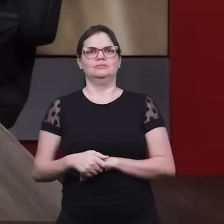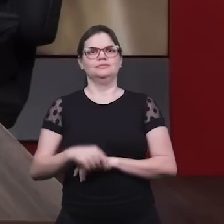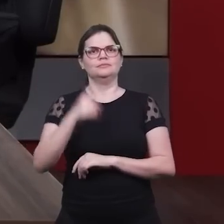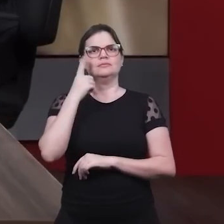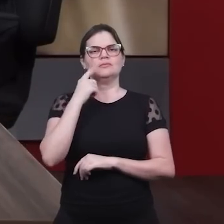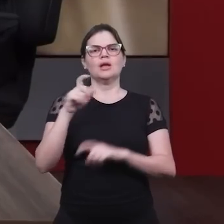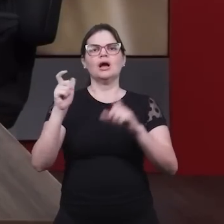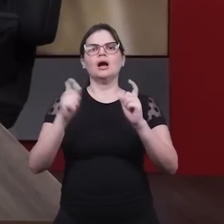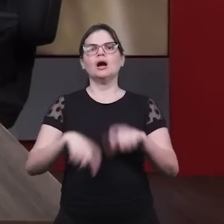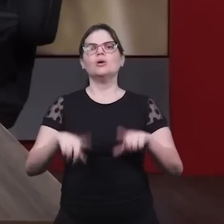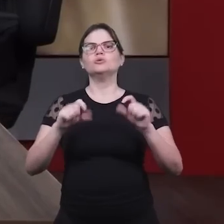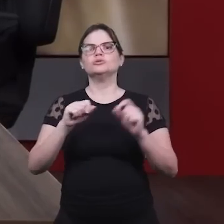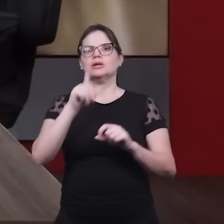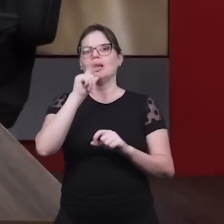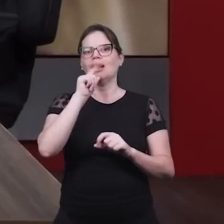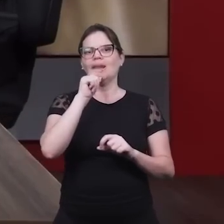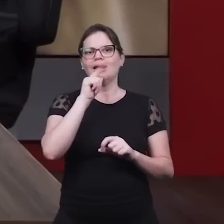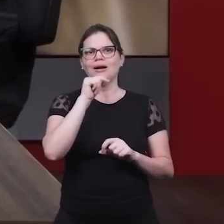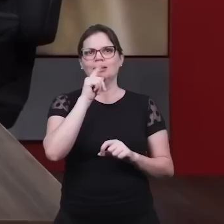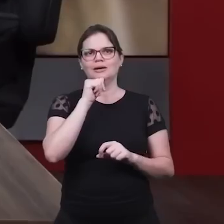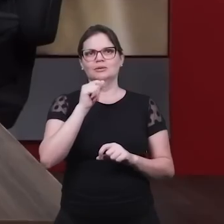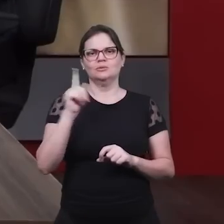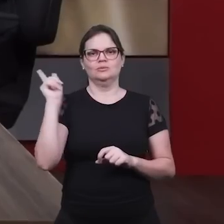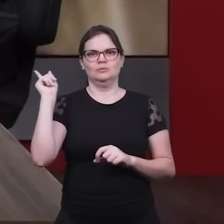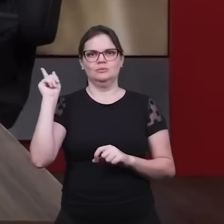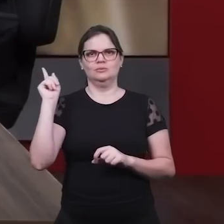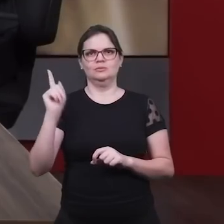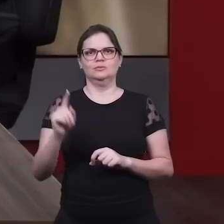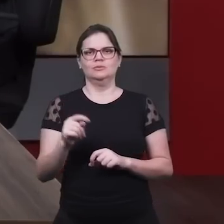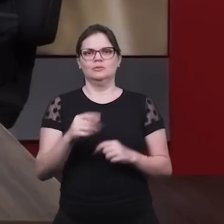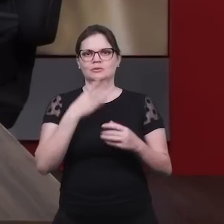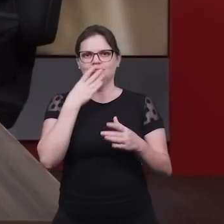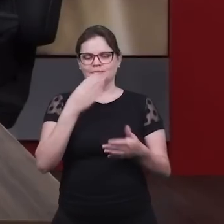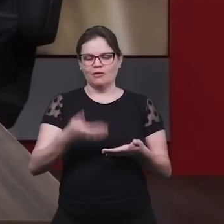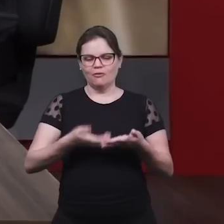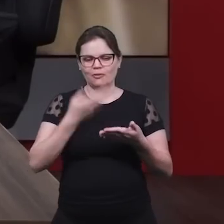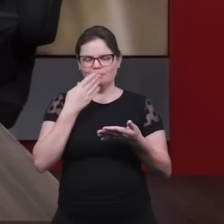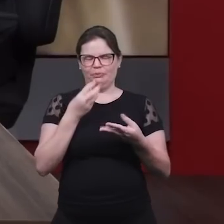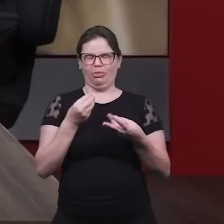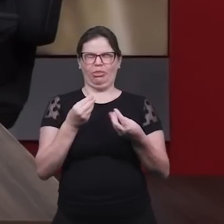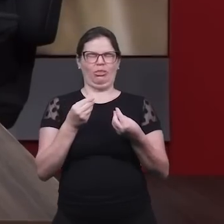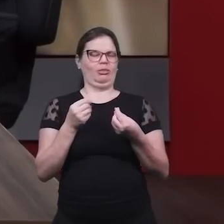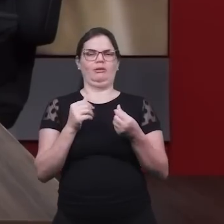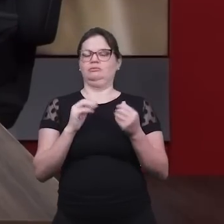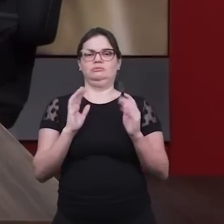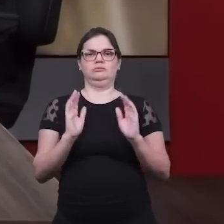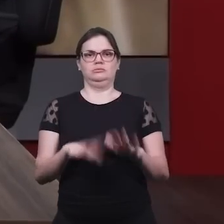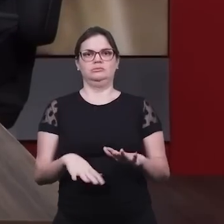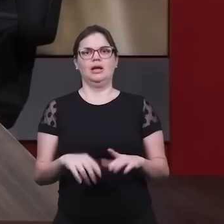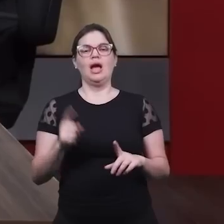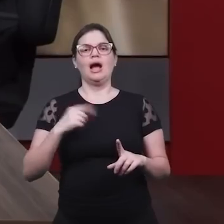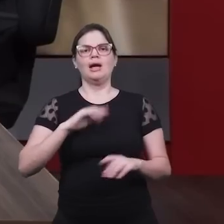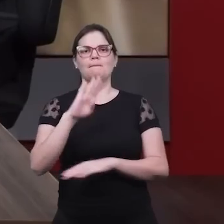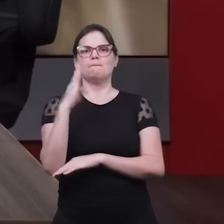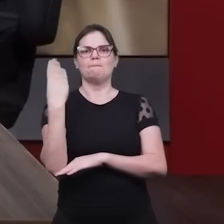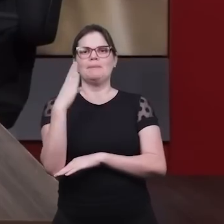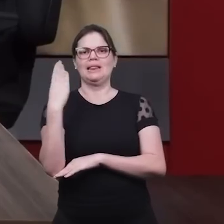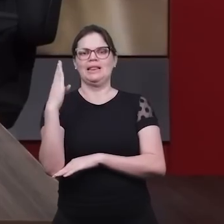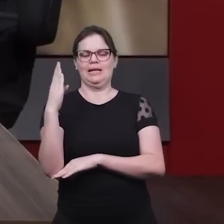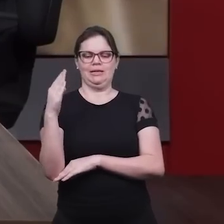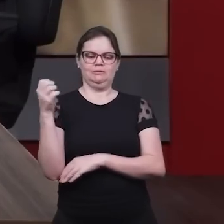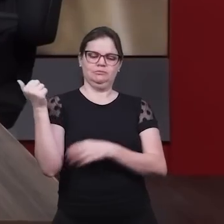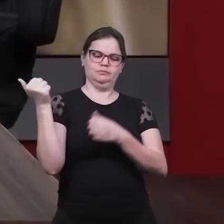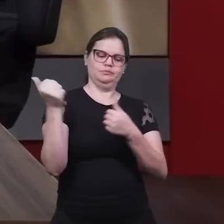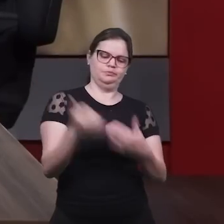né? Isso. Jogaram a madeira na água, a água tornou doce. Esse madeira é tipo do Senhor Jesus, que torna amargura e doçura,